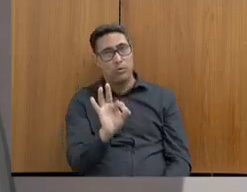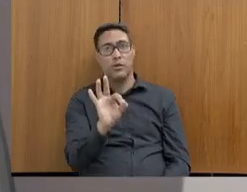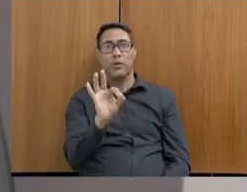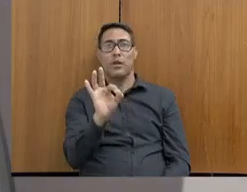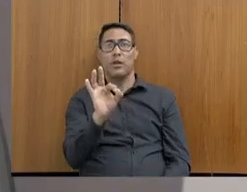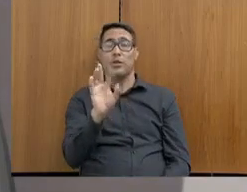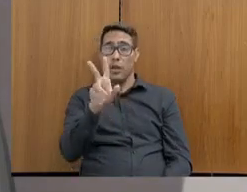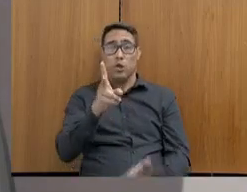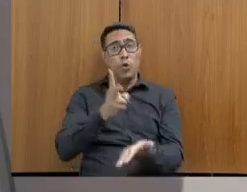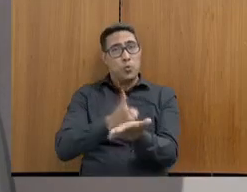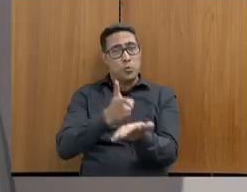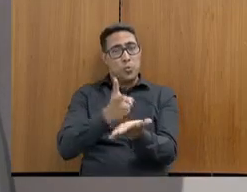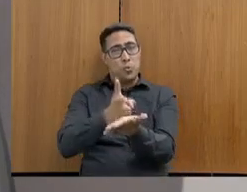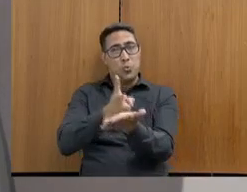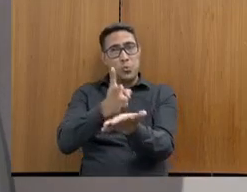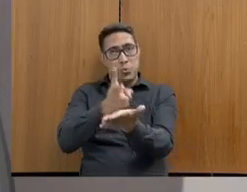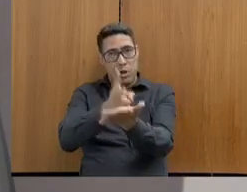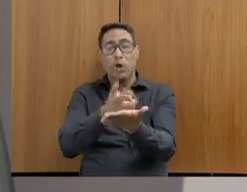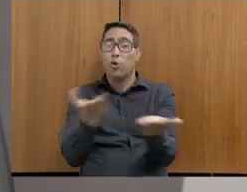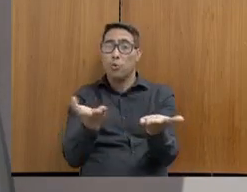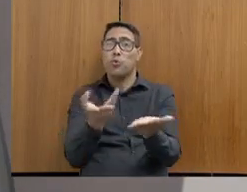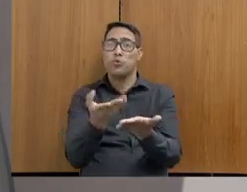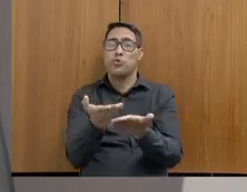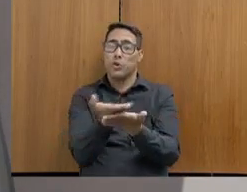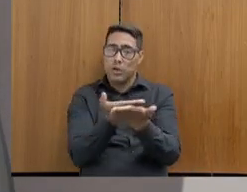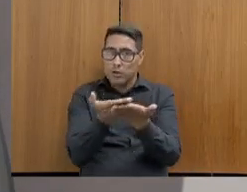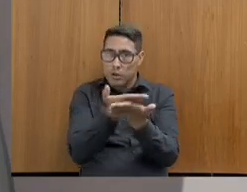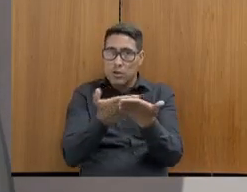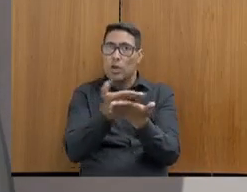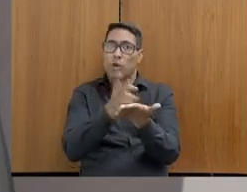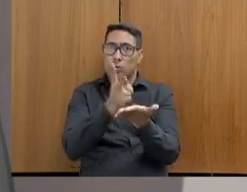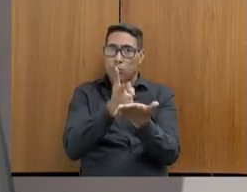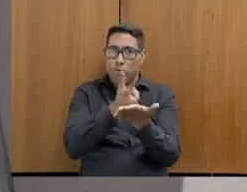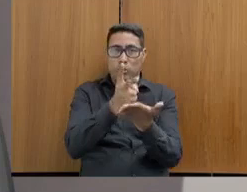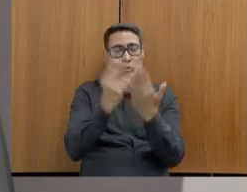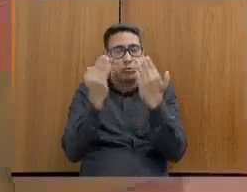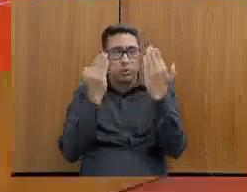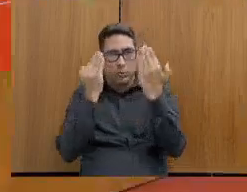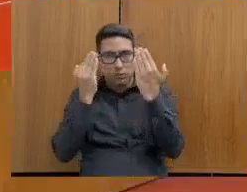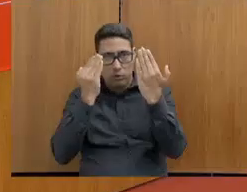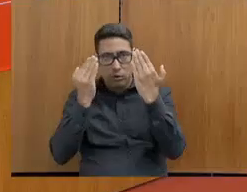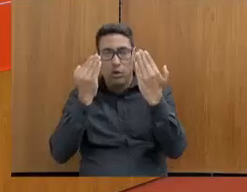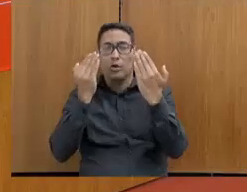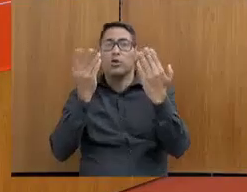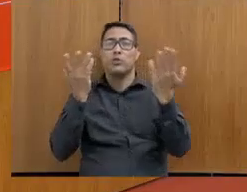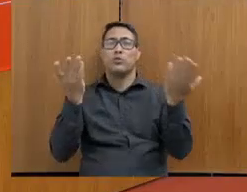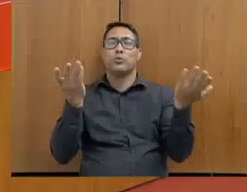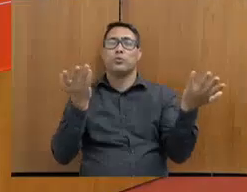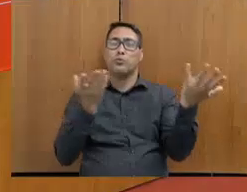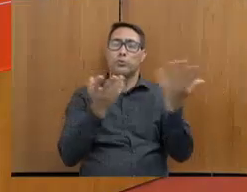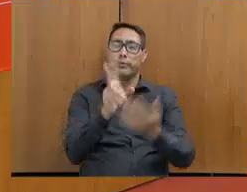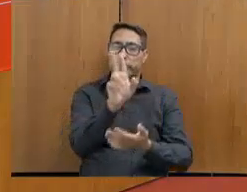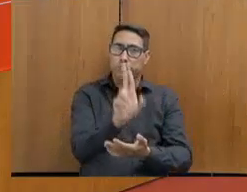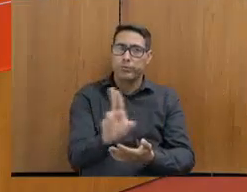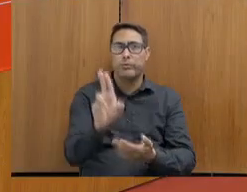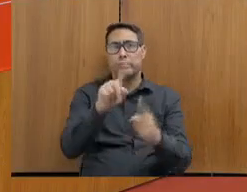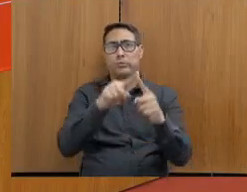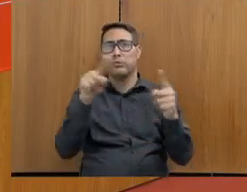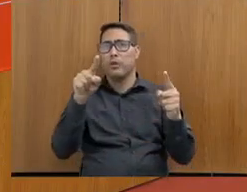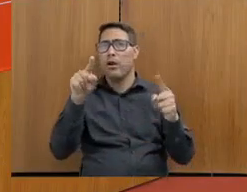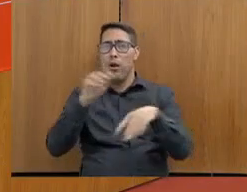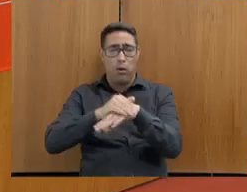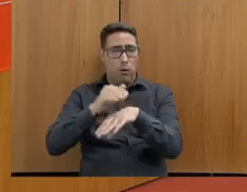tornaram efetivos ou seja eles estão né sendo atendidos é por meio da Diretoria de saúde